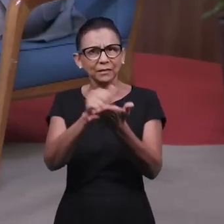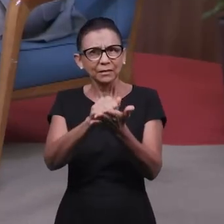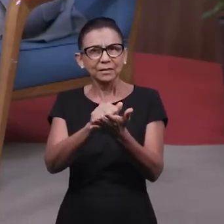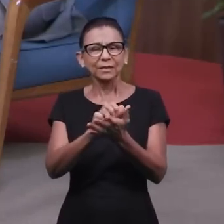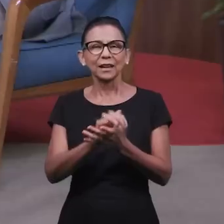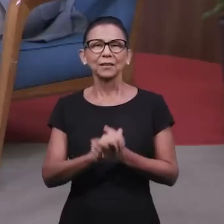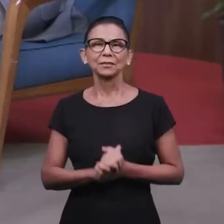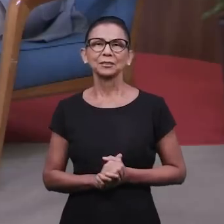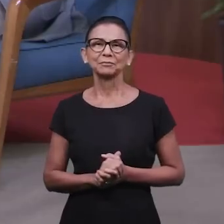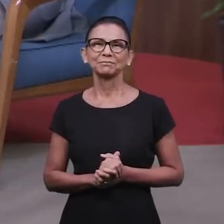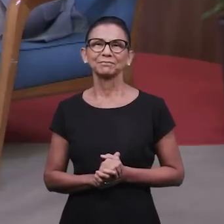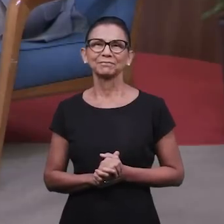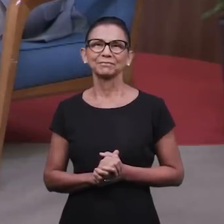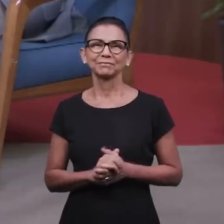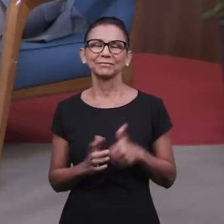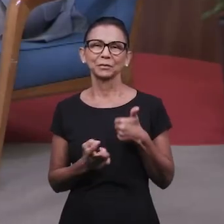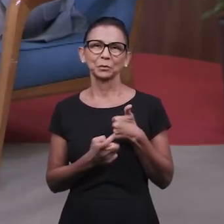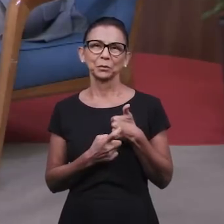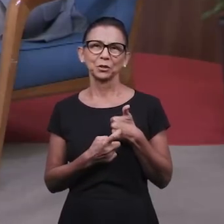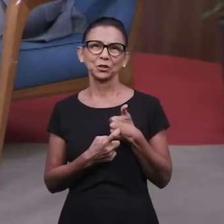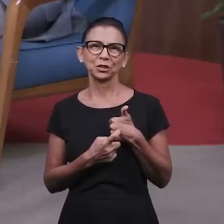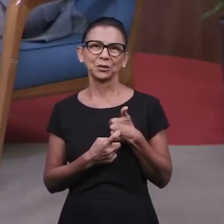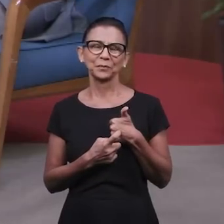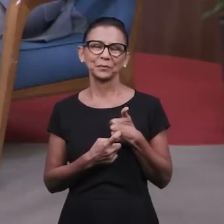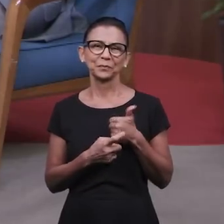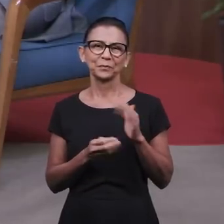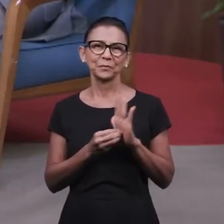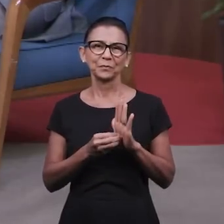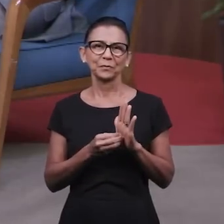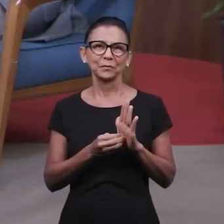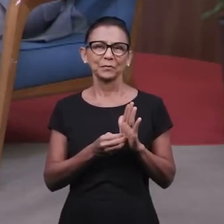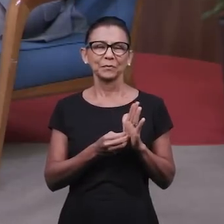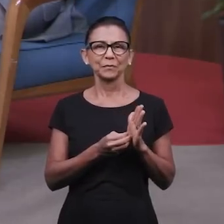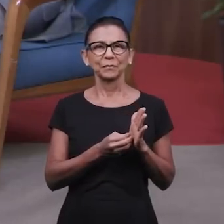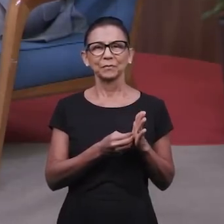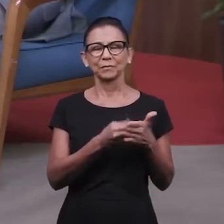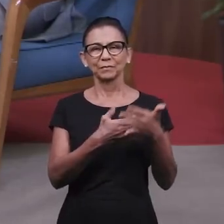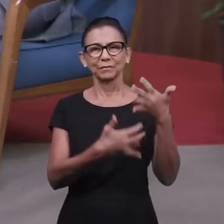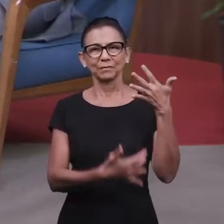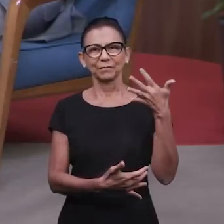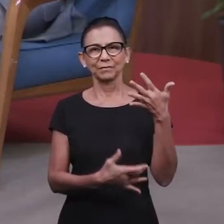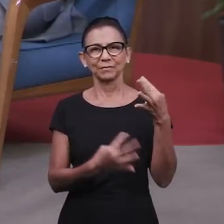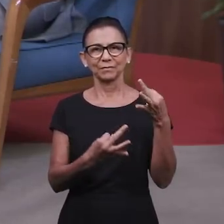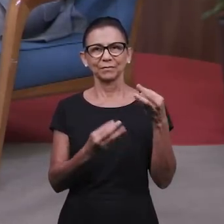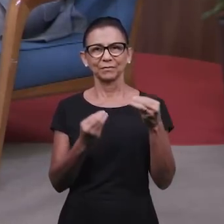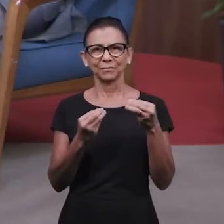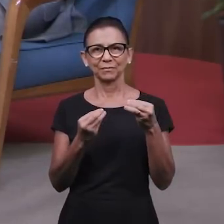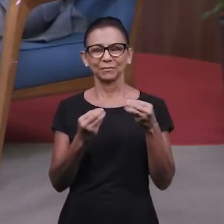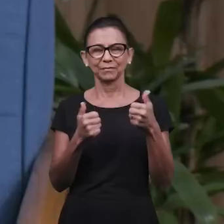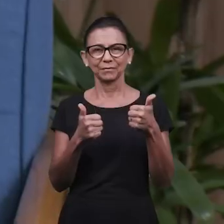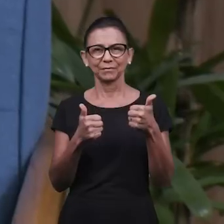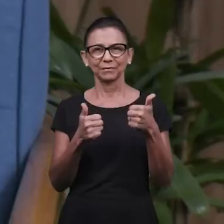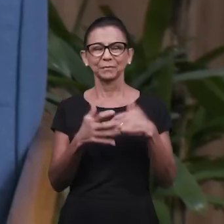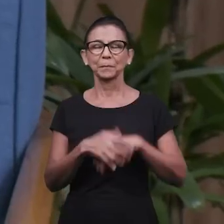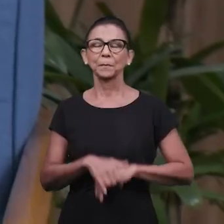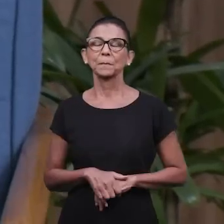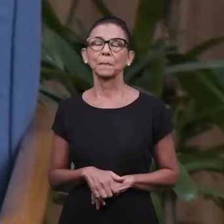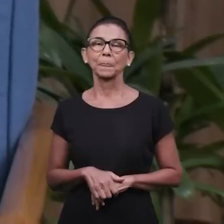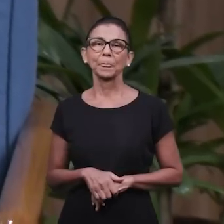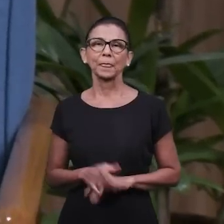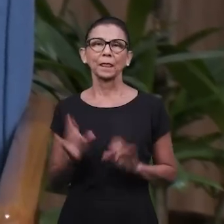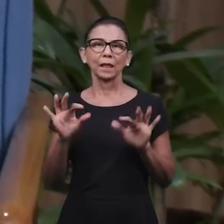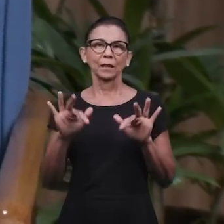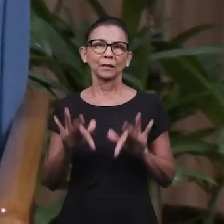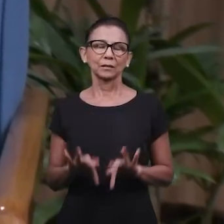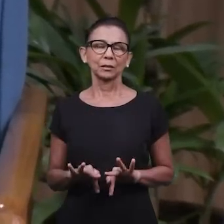no nosso canal e para curtir esse conteúdo e todos os demais que você assiste aqui no canal, tá certo? E assim chegamos